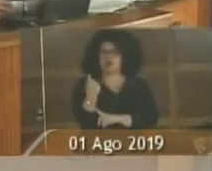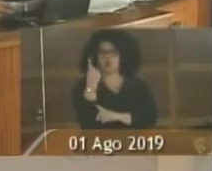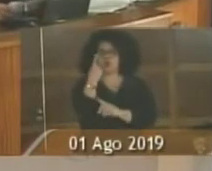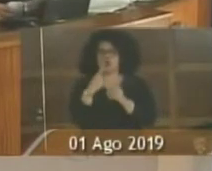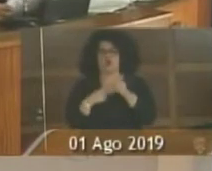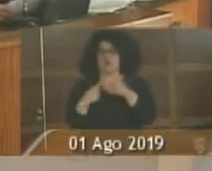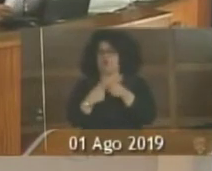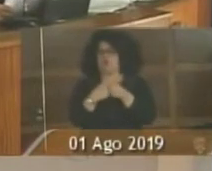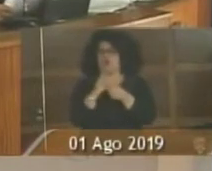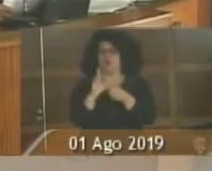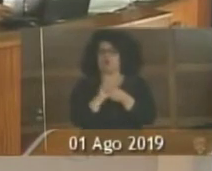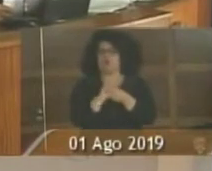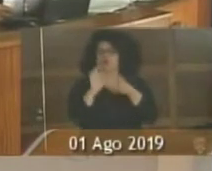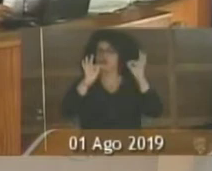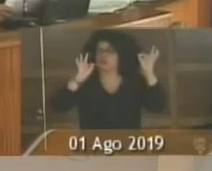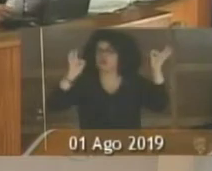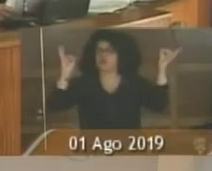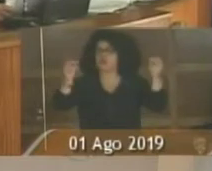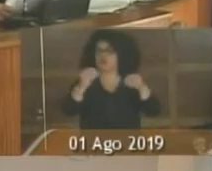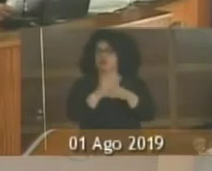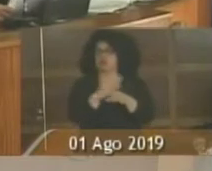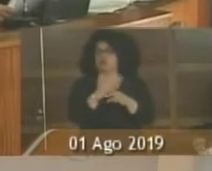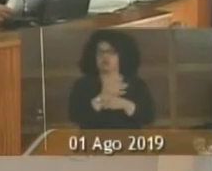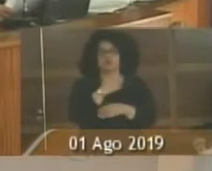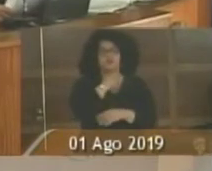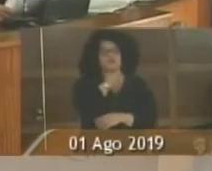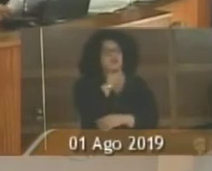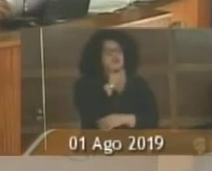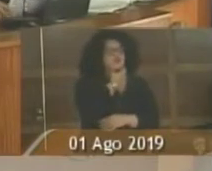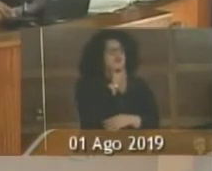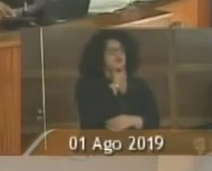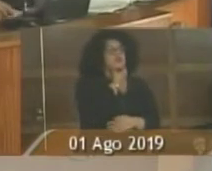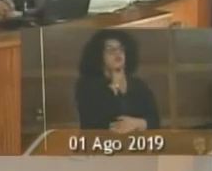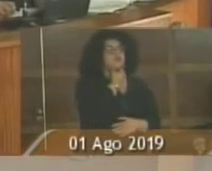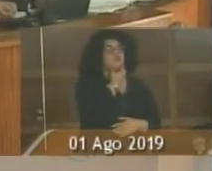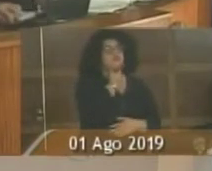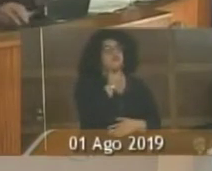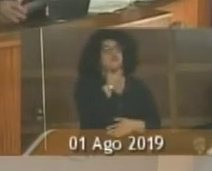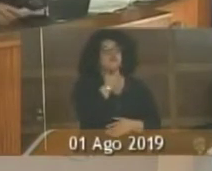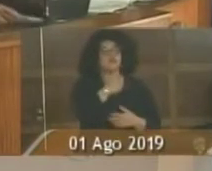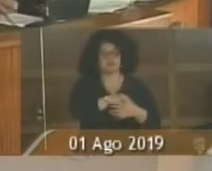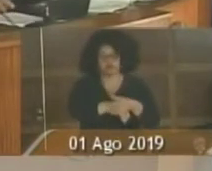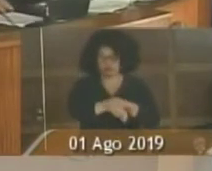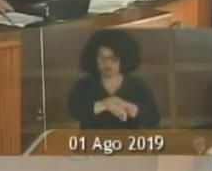mora, o vereador trabalha pelo município. Então, vereador Elinho, por gentileza.